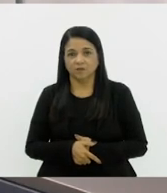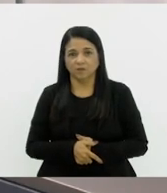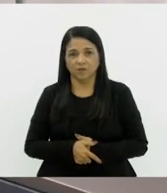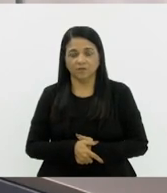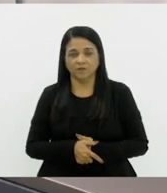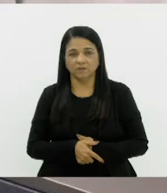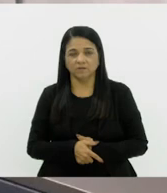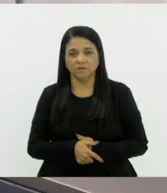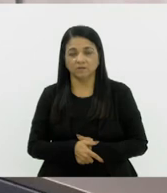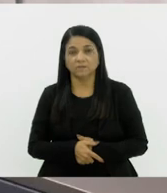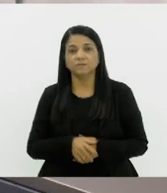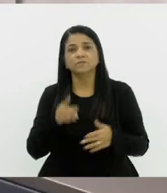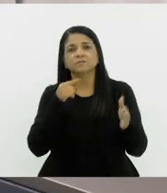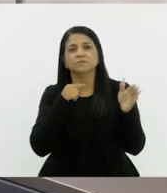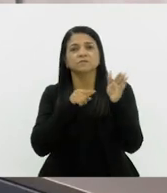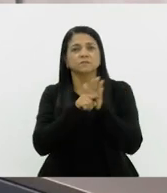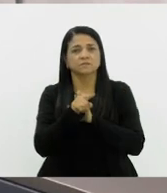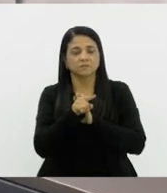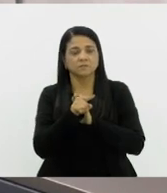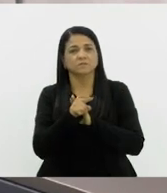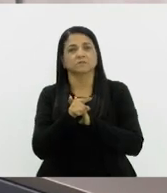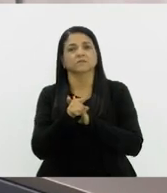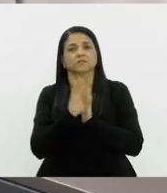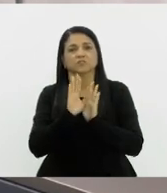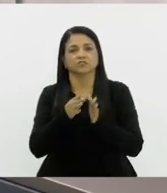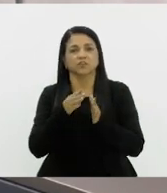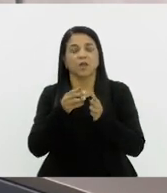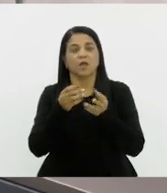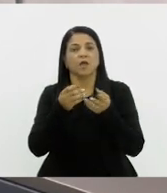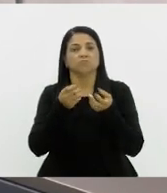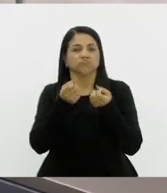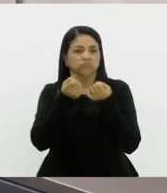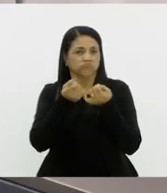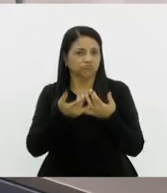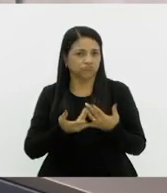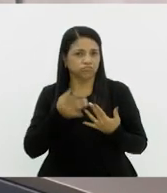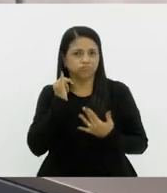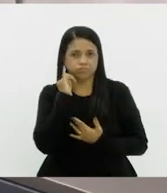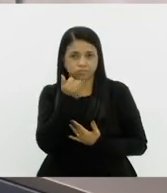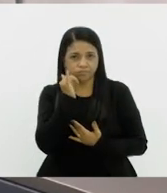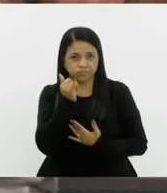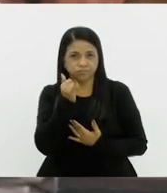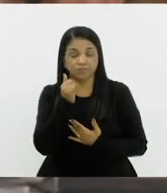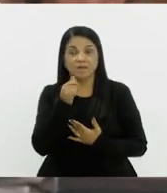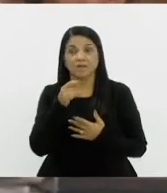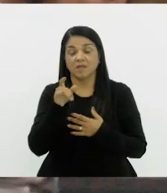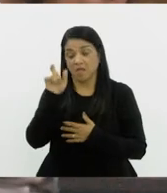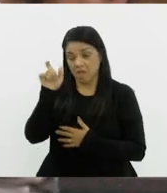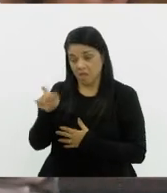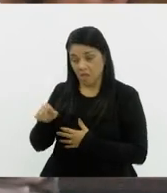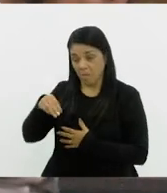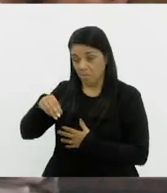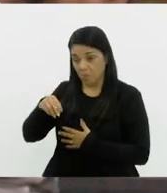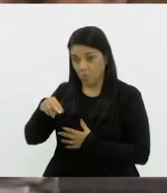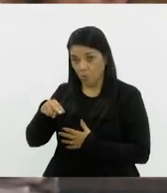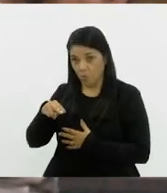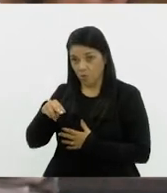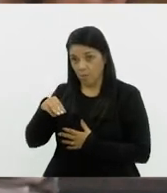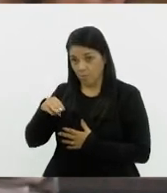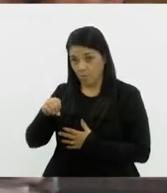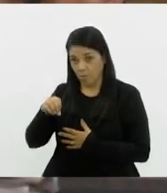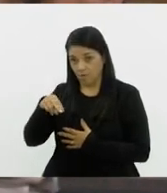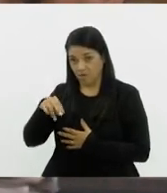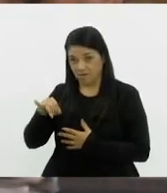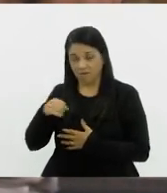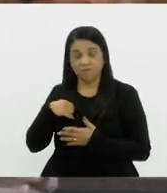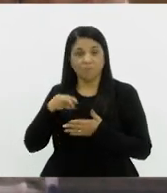É só uma pergunta. Já foi dito muita coisa aqui importante. A fala da Mônica me representou totalmente, assim, embaixo de cada palavra